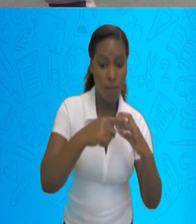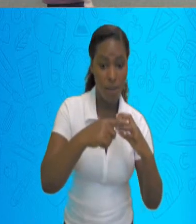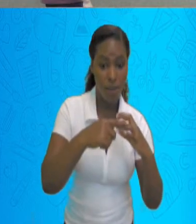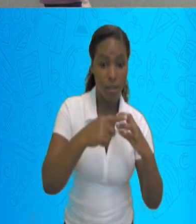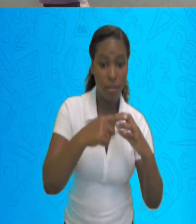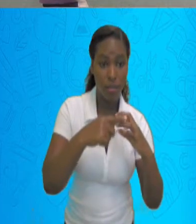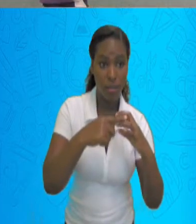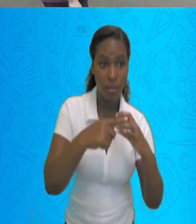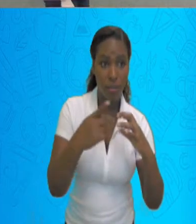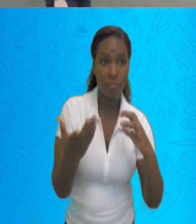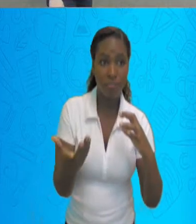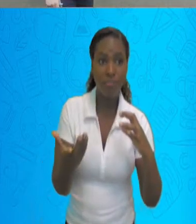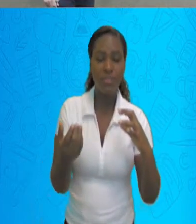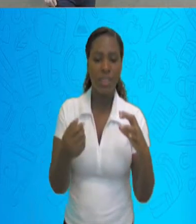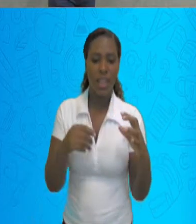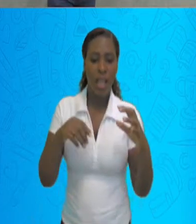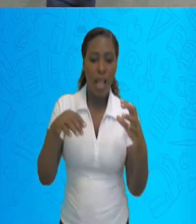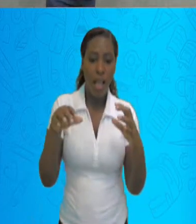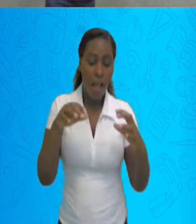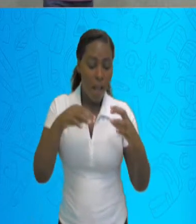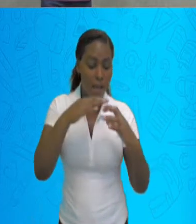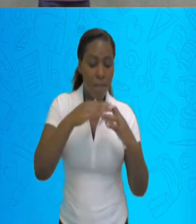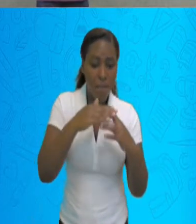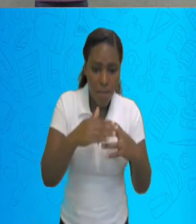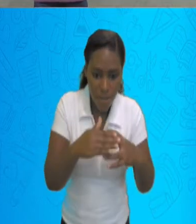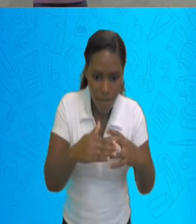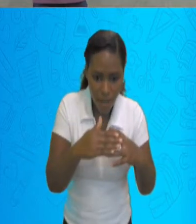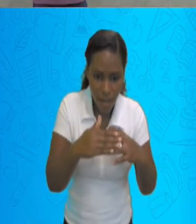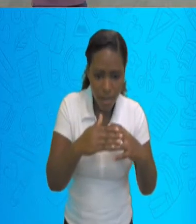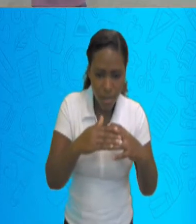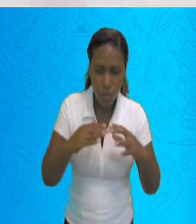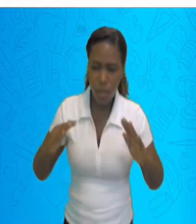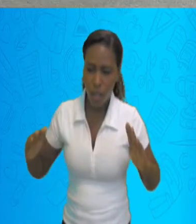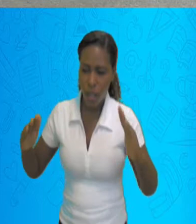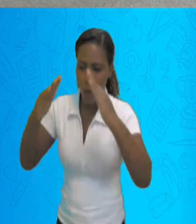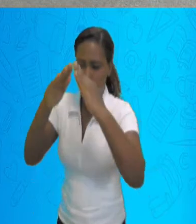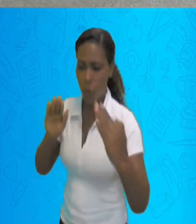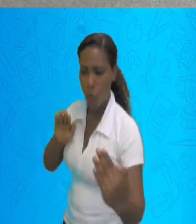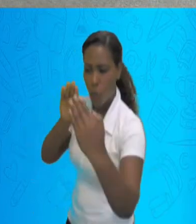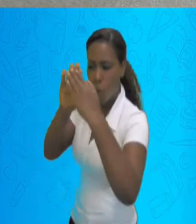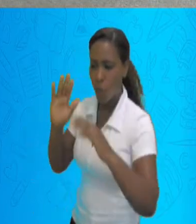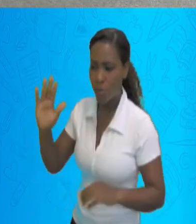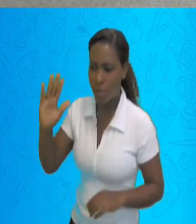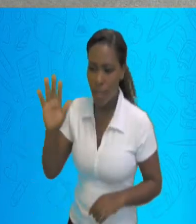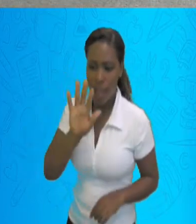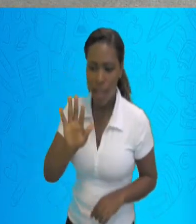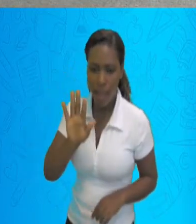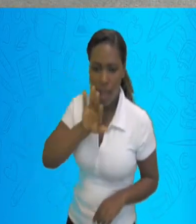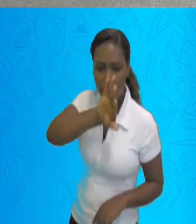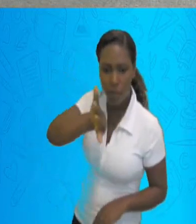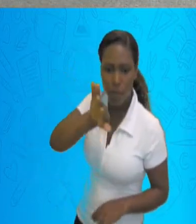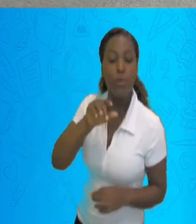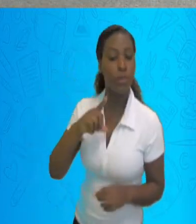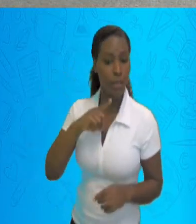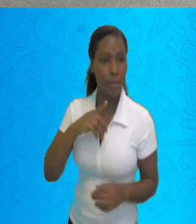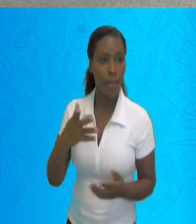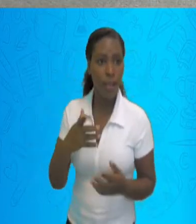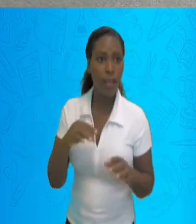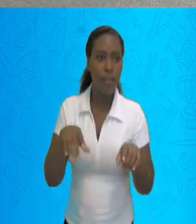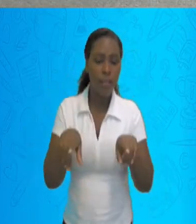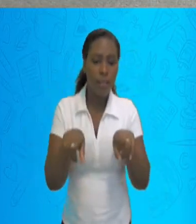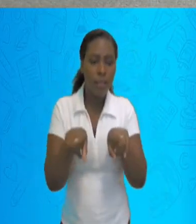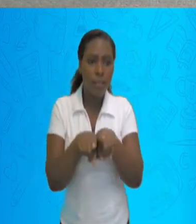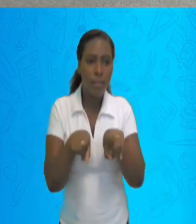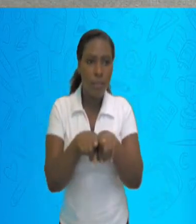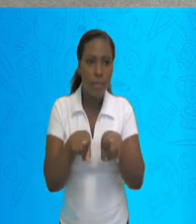de 3 ou mais arestas. Se a gente pensar aqui agora no quadrado, né, no dado, aquele objeto dado que a gente usa